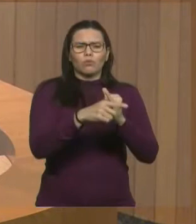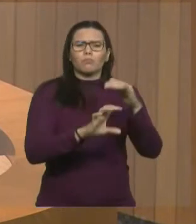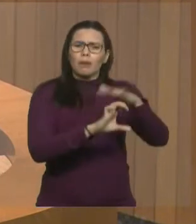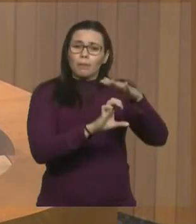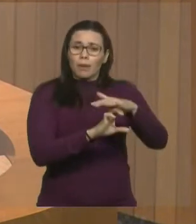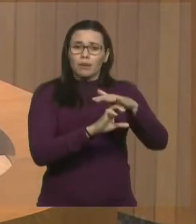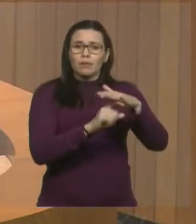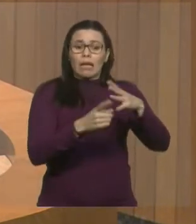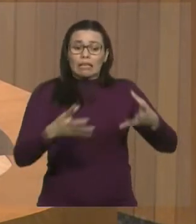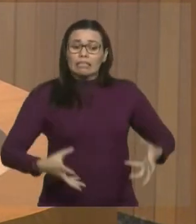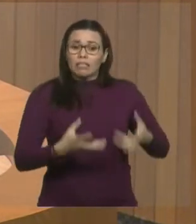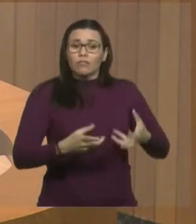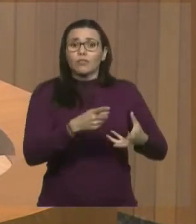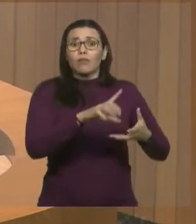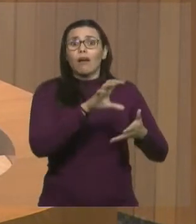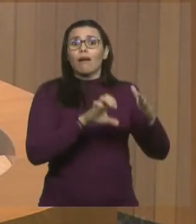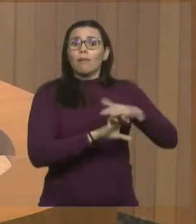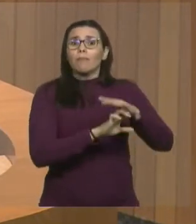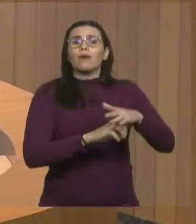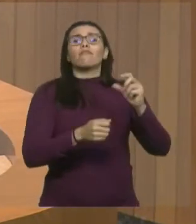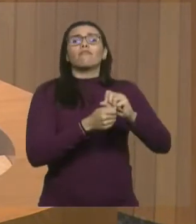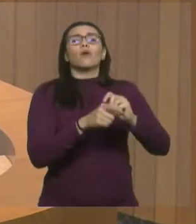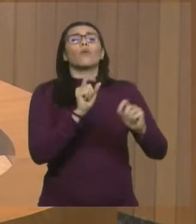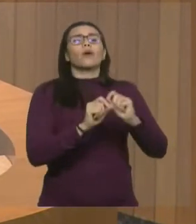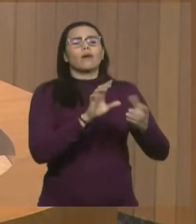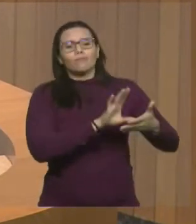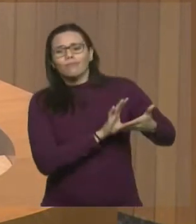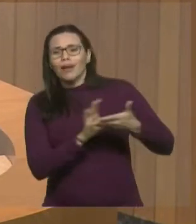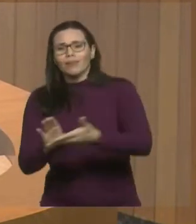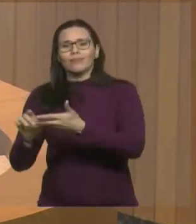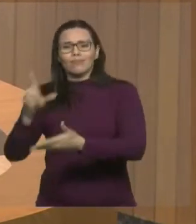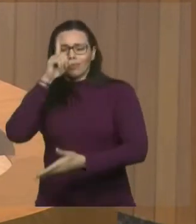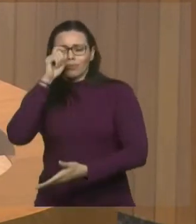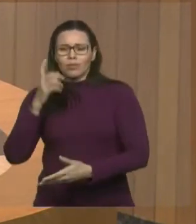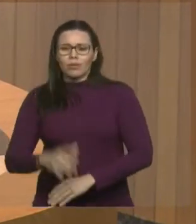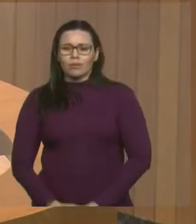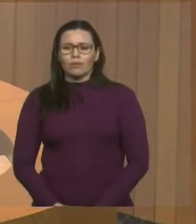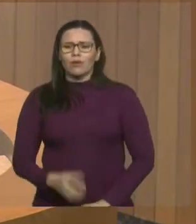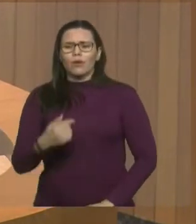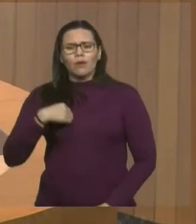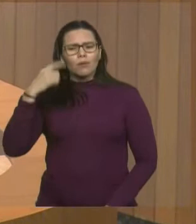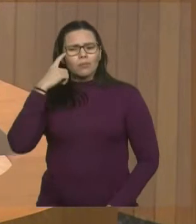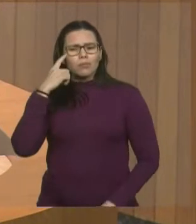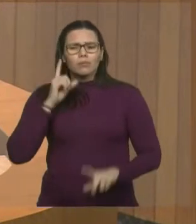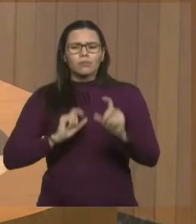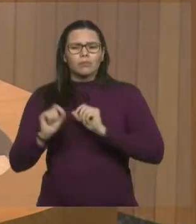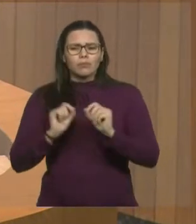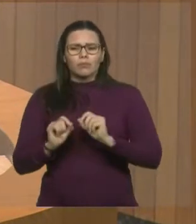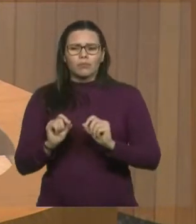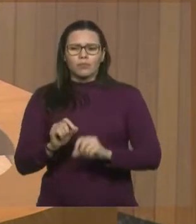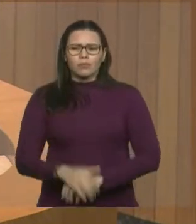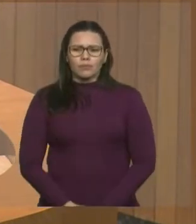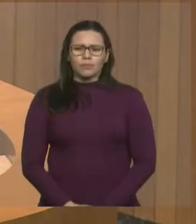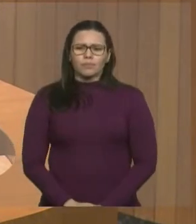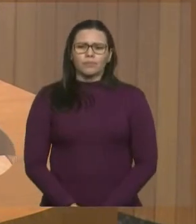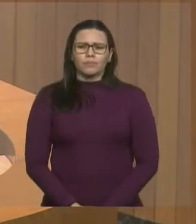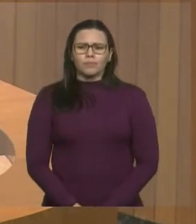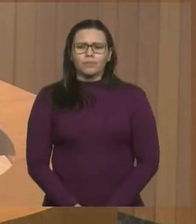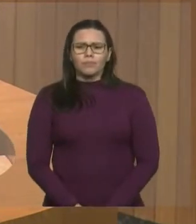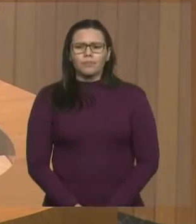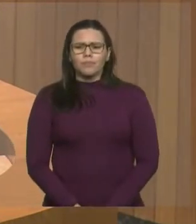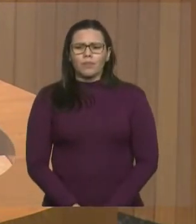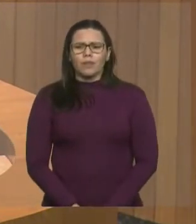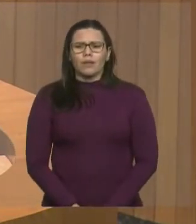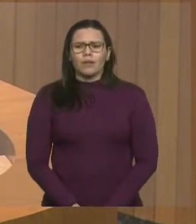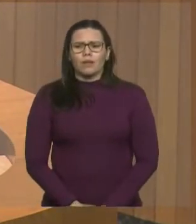conforme nós encaminhamos, que vai tirar esse mecanismo de trava que hoje existe, para você conseguir. E o